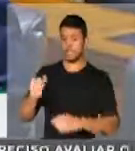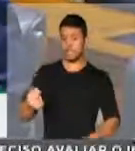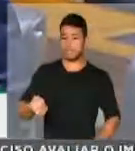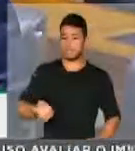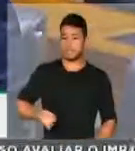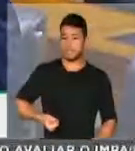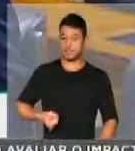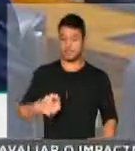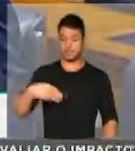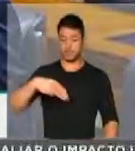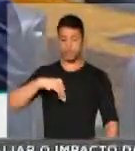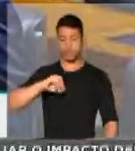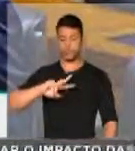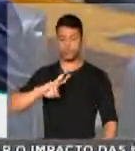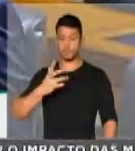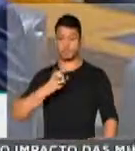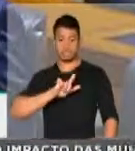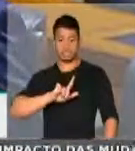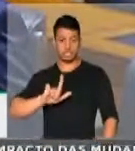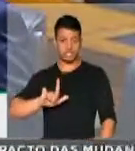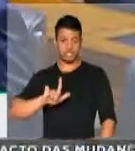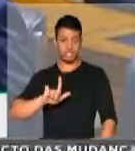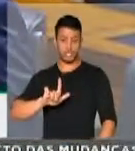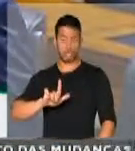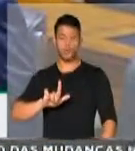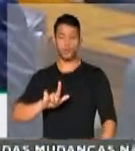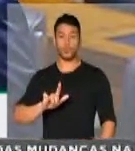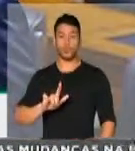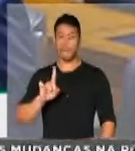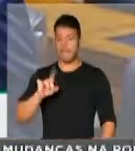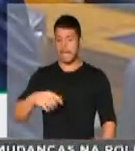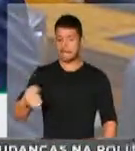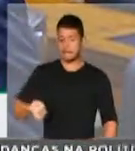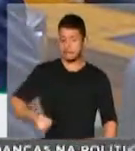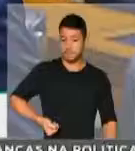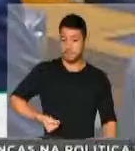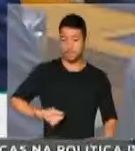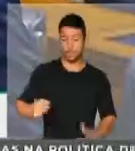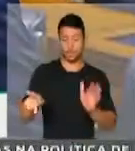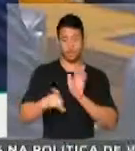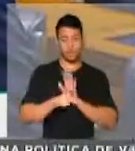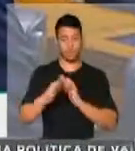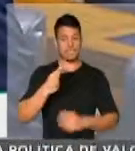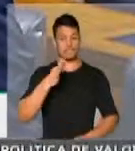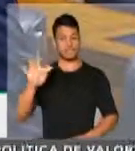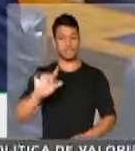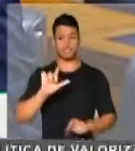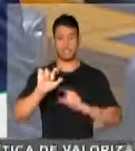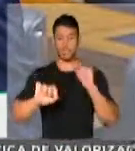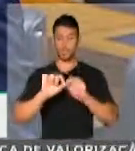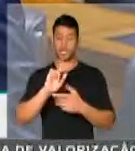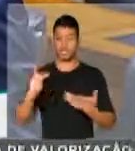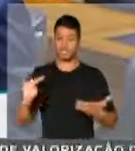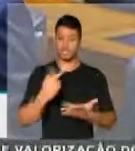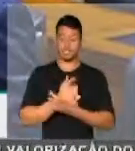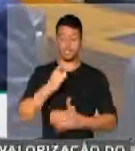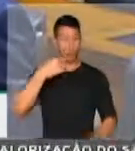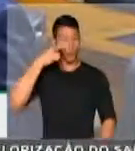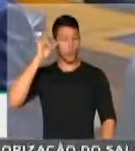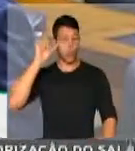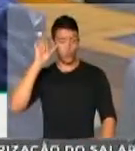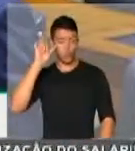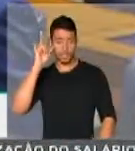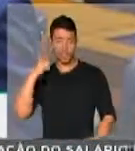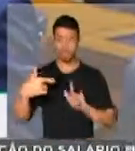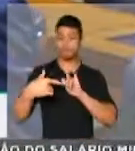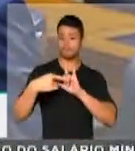embaixador Michel Miralet, embaixador da França, quanto ao evento que ocorreu ontem, um incêndio